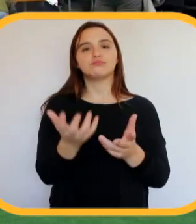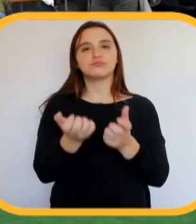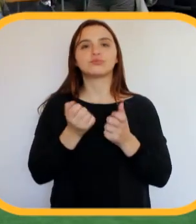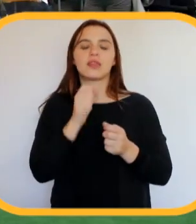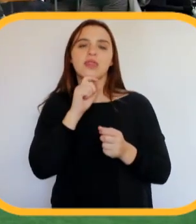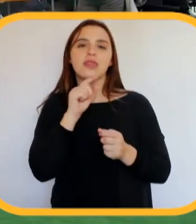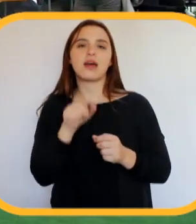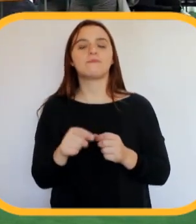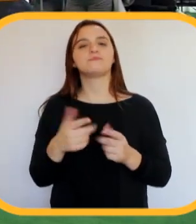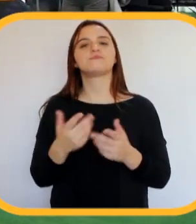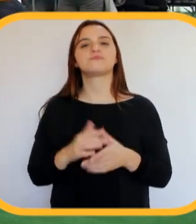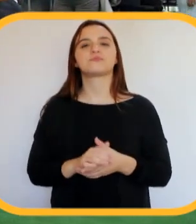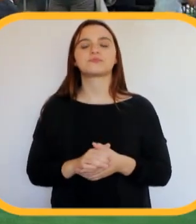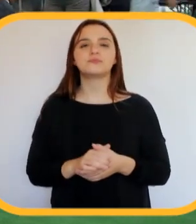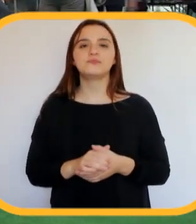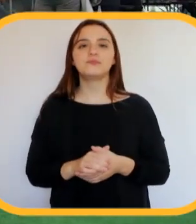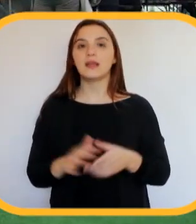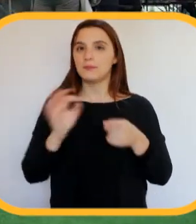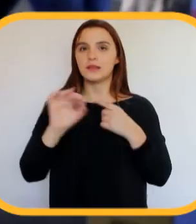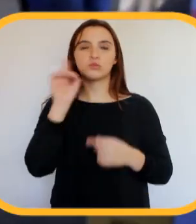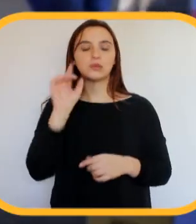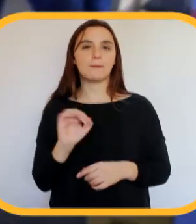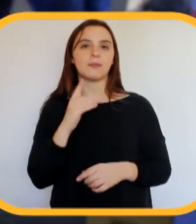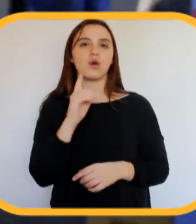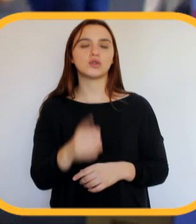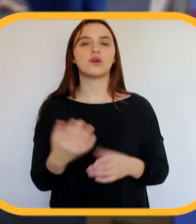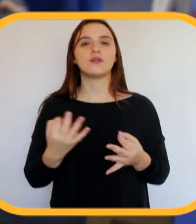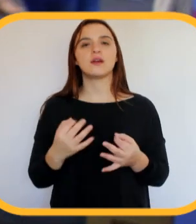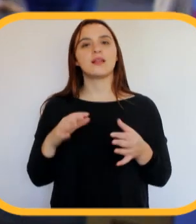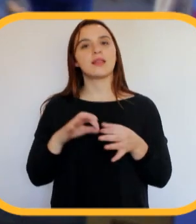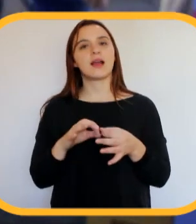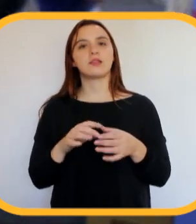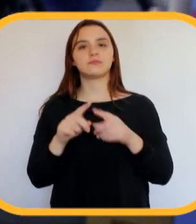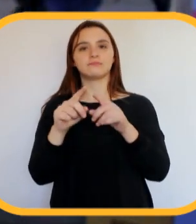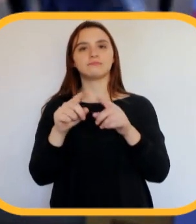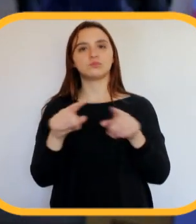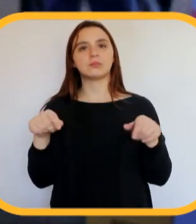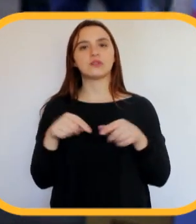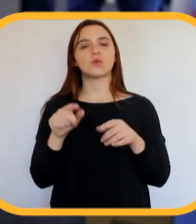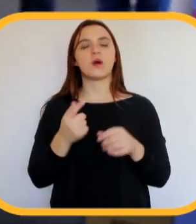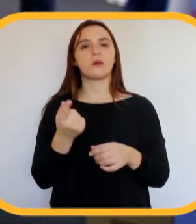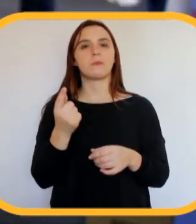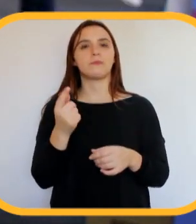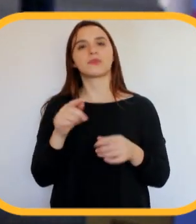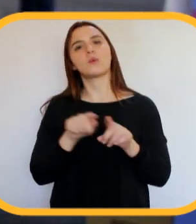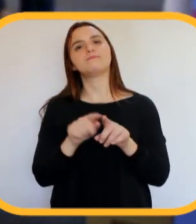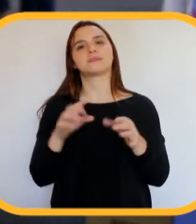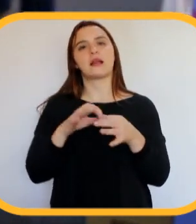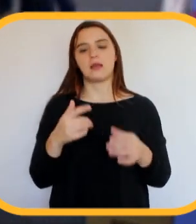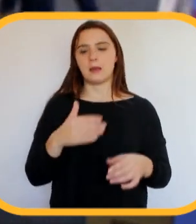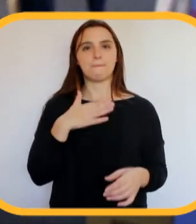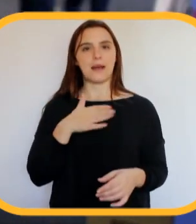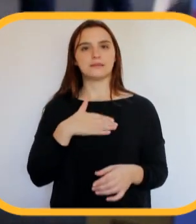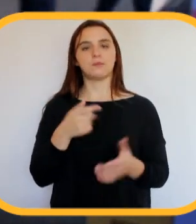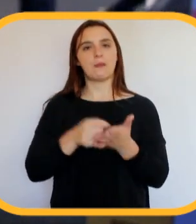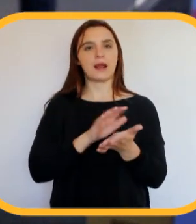medidas essenciais para a descarbonização. A medida mais importante que tomámos foi a dos passos gratuitos, ou seja, que as pessoas sejam mais